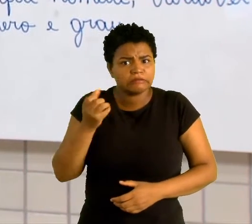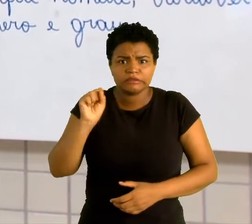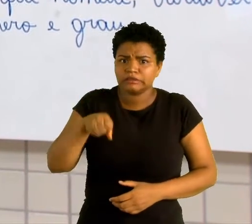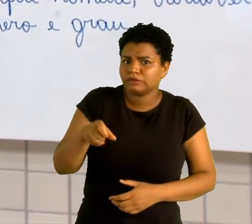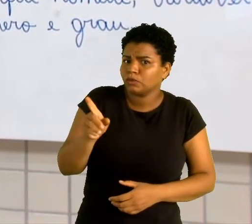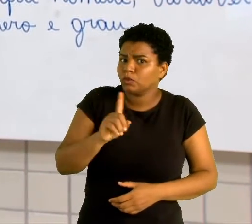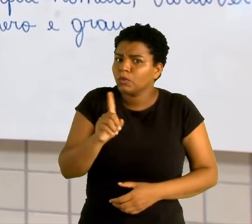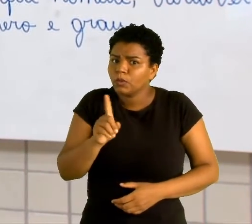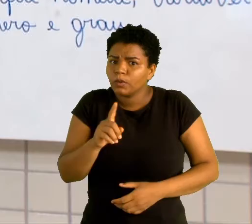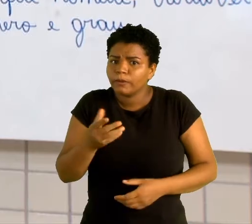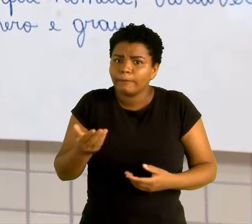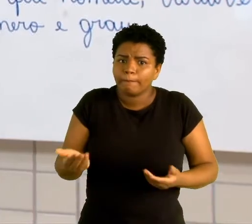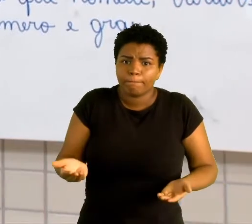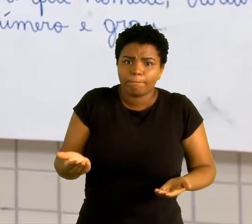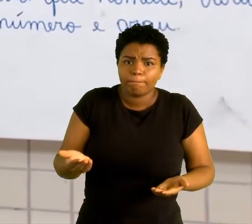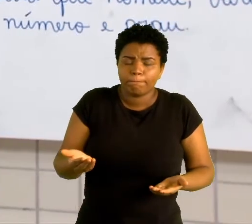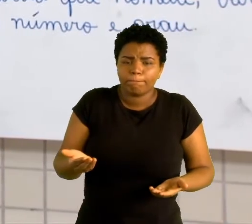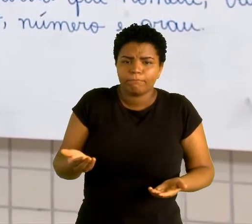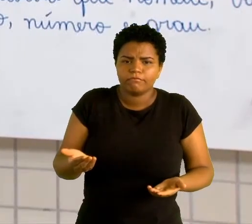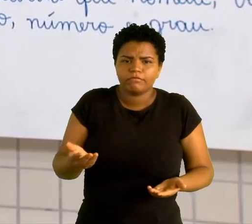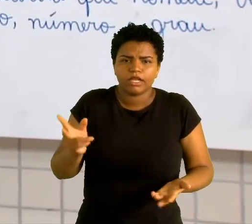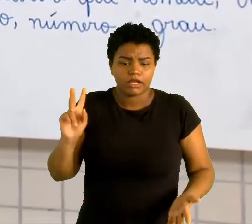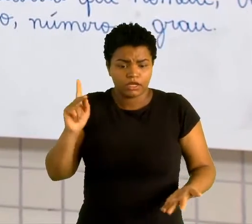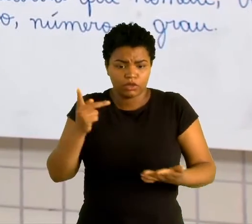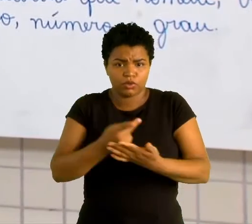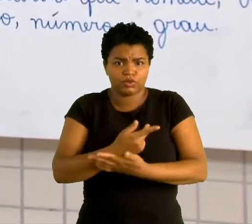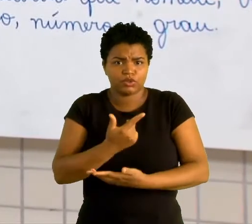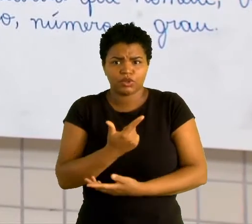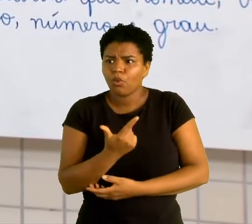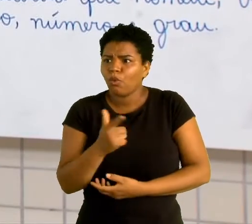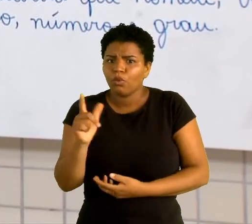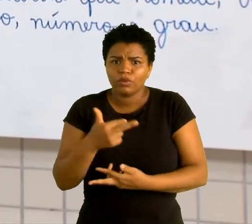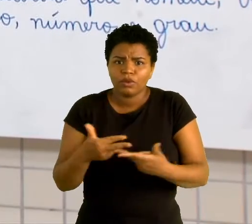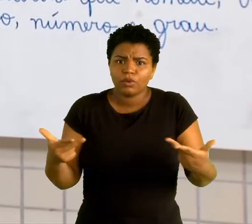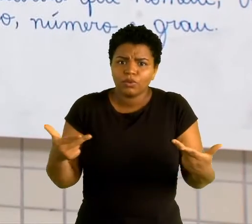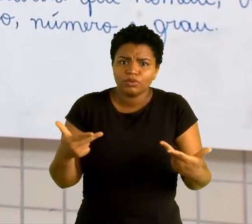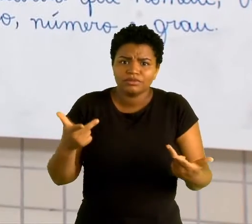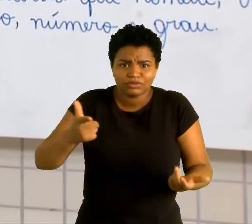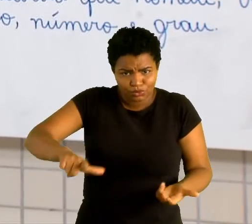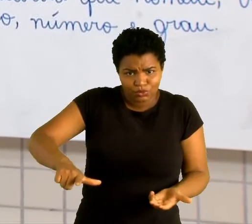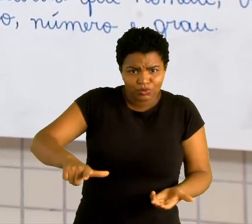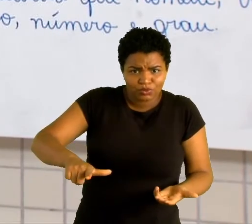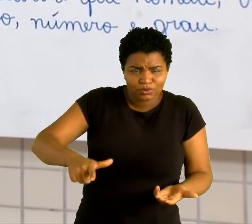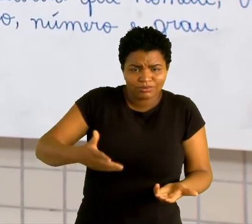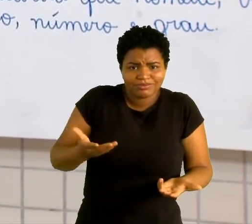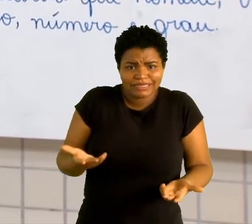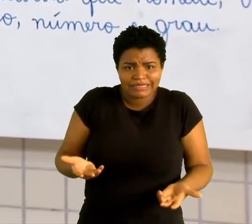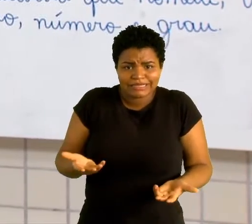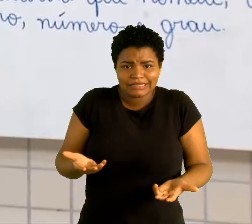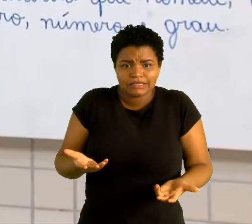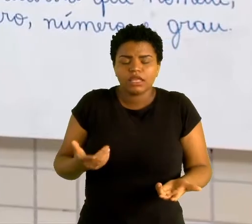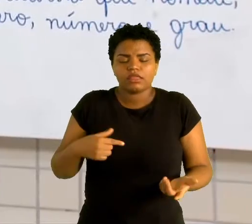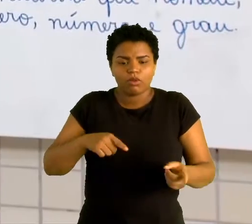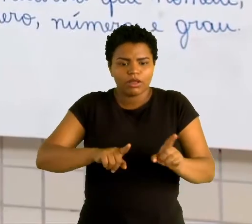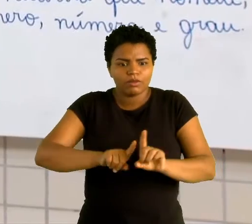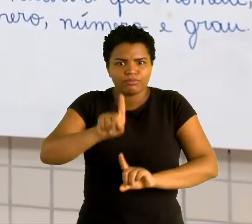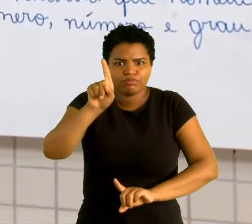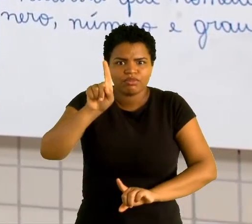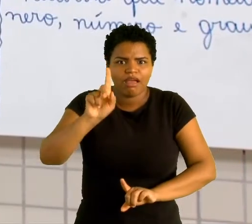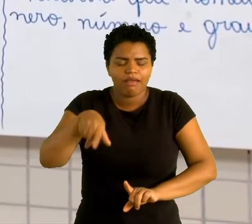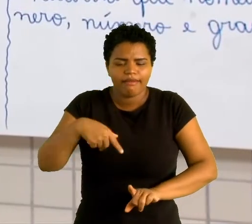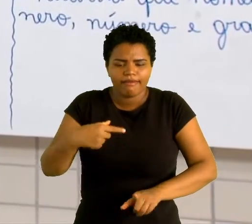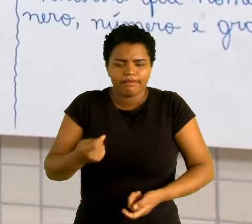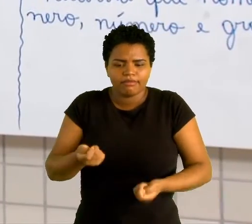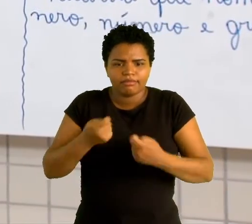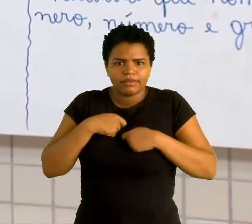se vai acontecer alguma outra coisa com ele? Então, o clímax é esse momento de tensão, esse momento